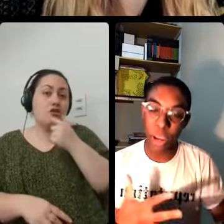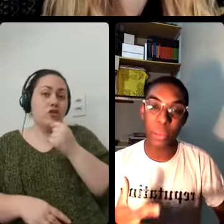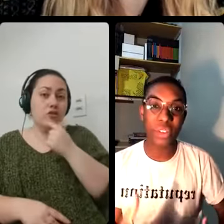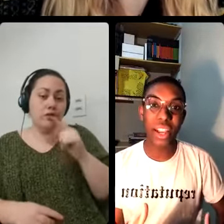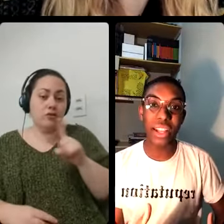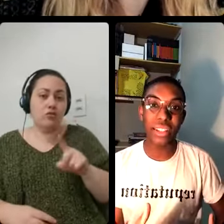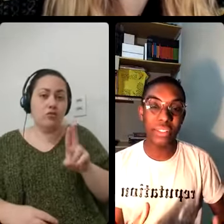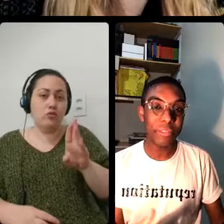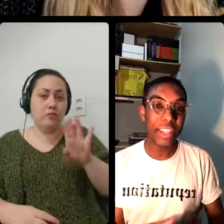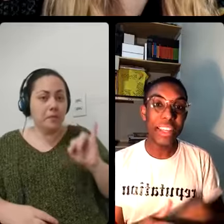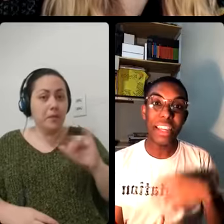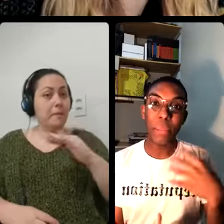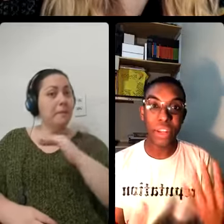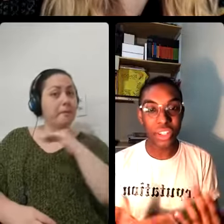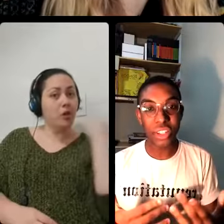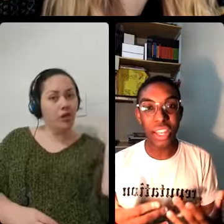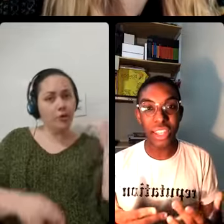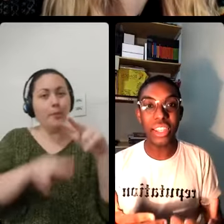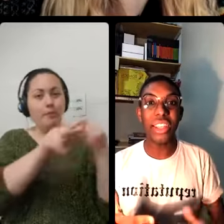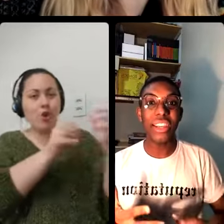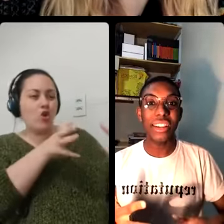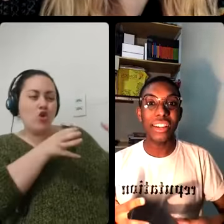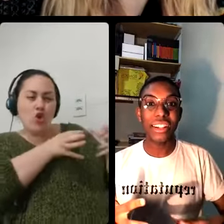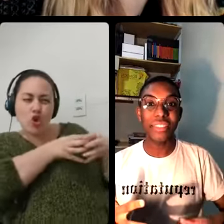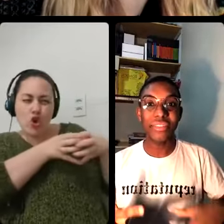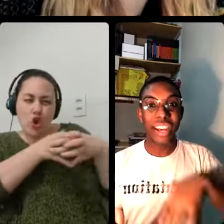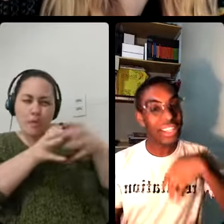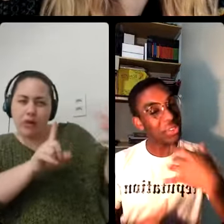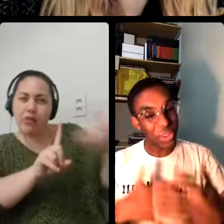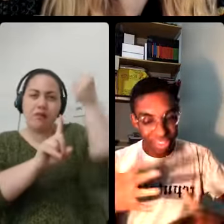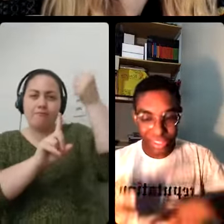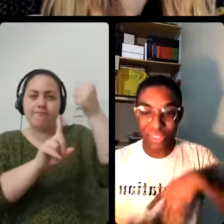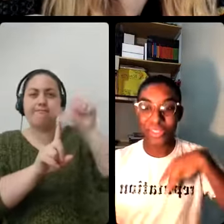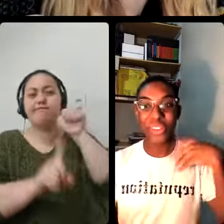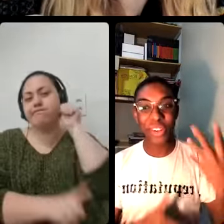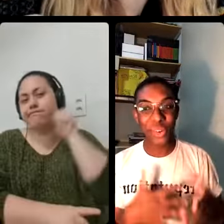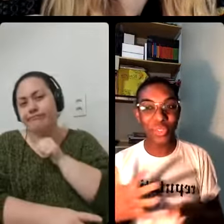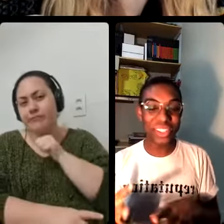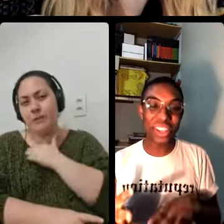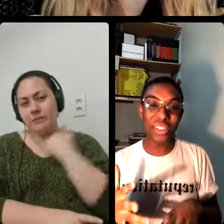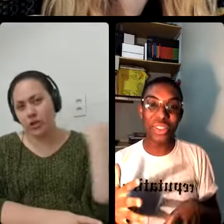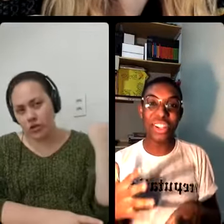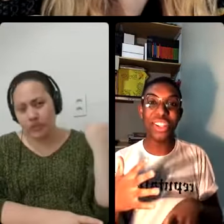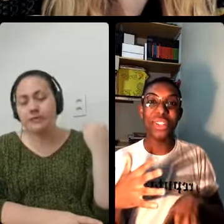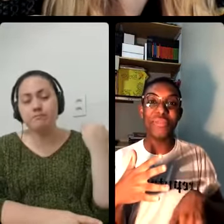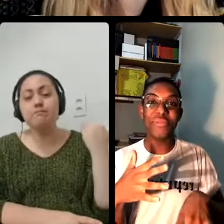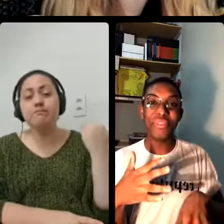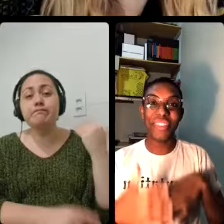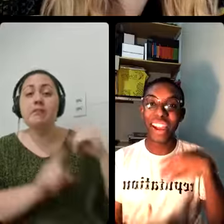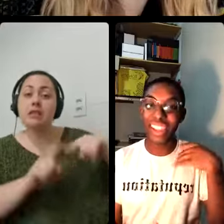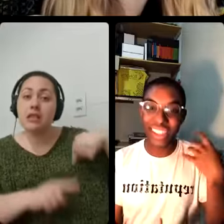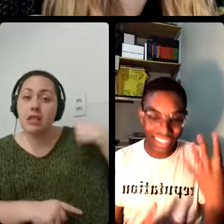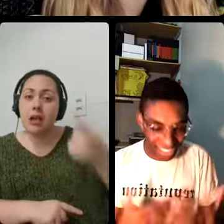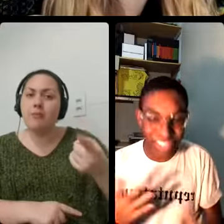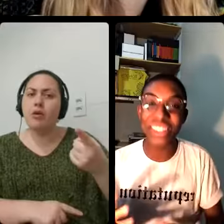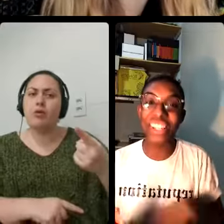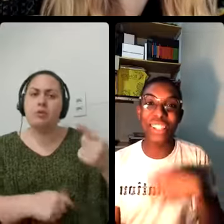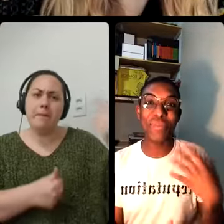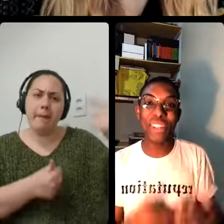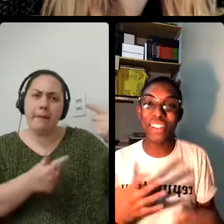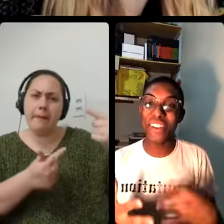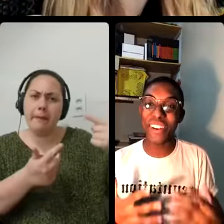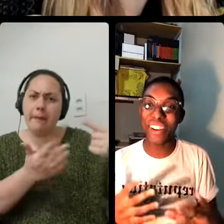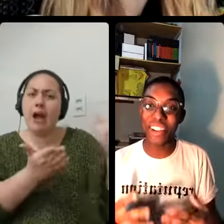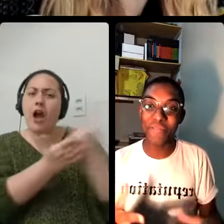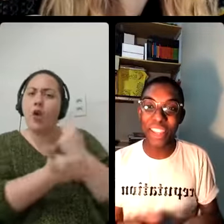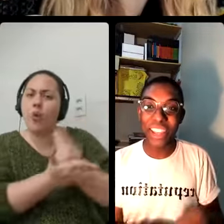com uma emboscada, e a partir daí, várias coisas foram acontecendo e a gente vai conversar